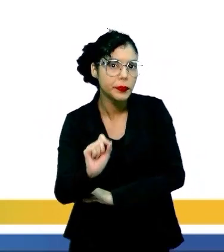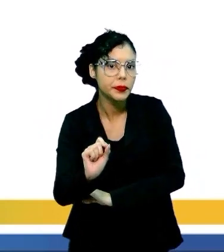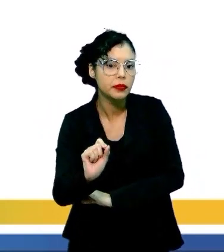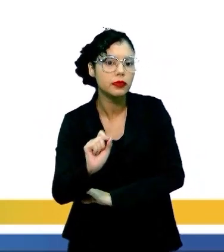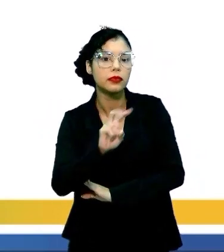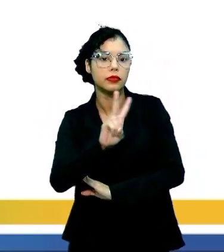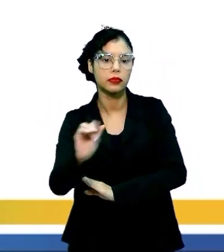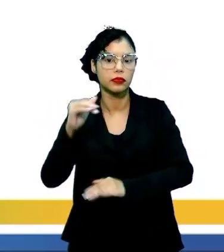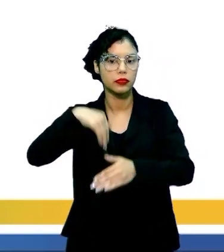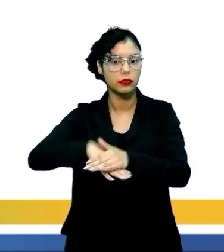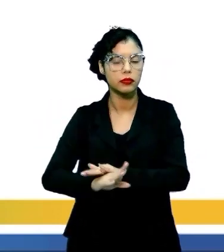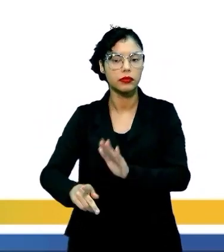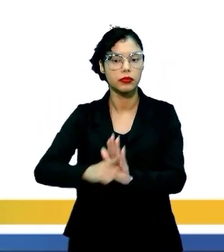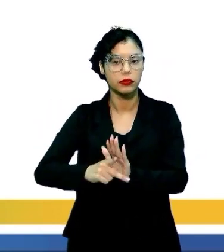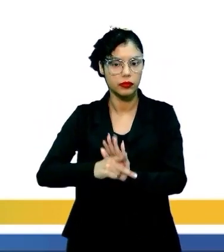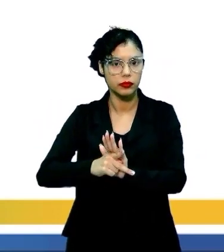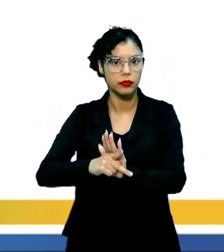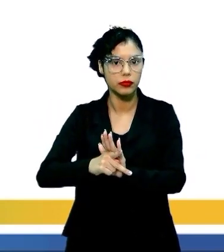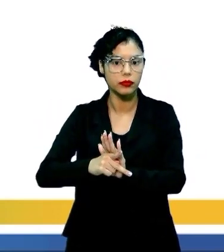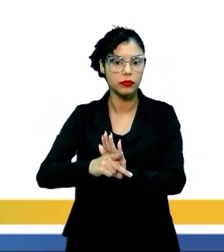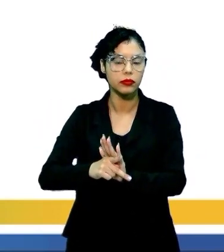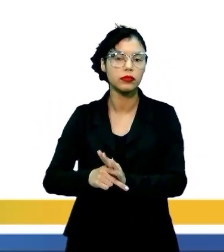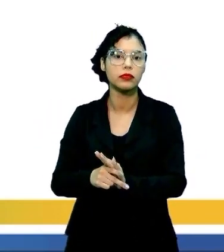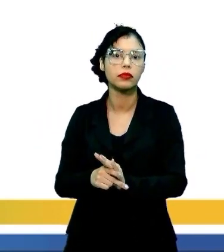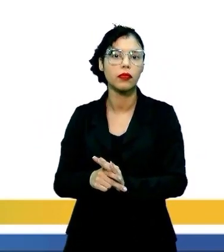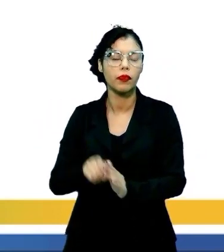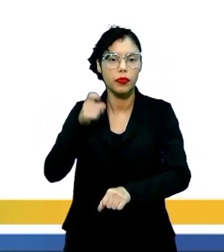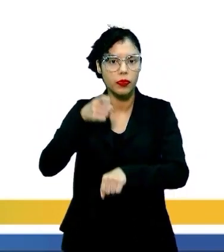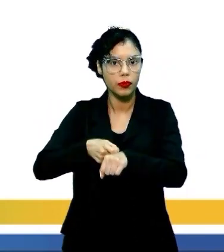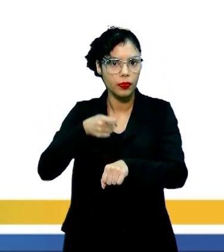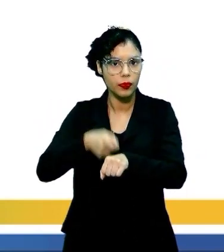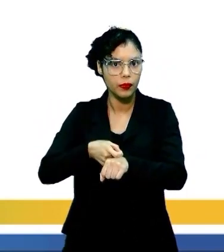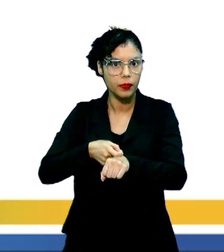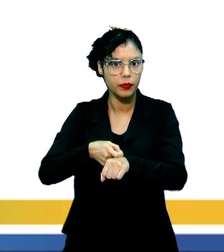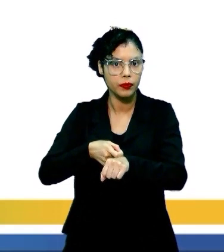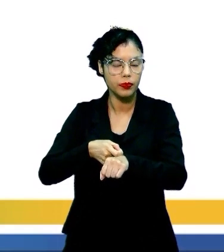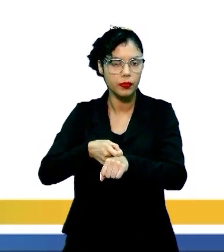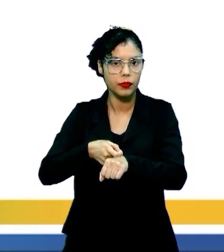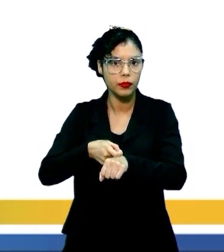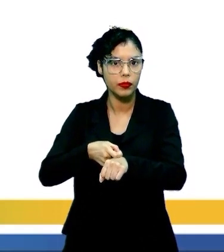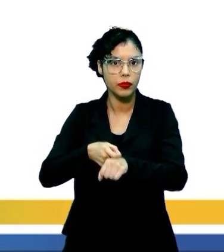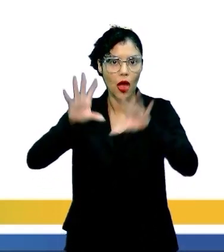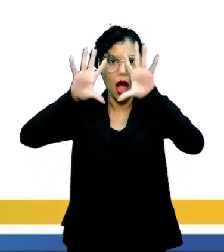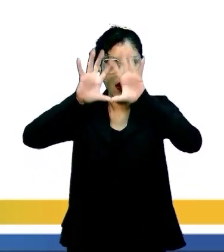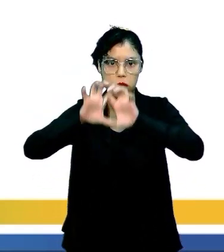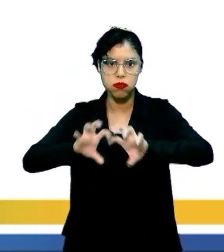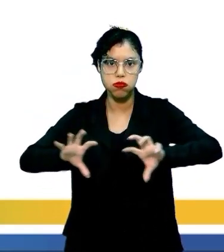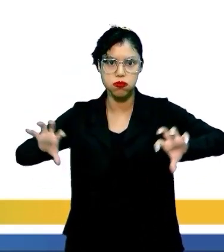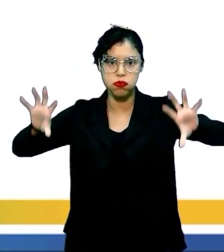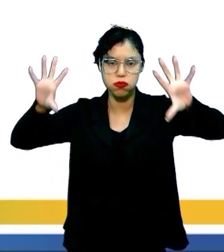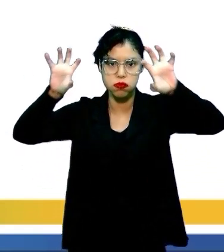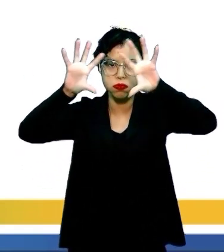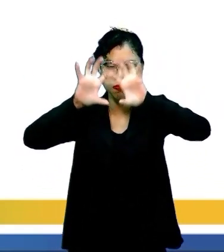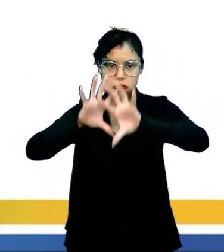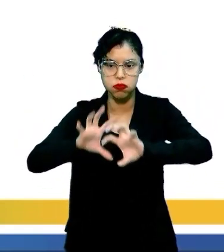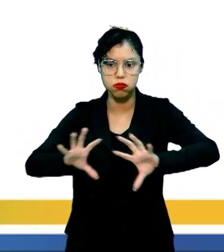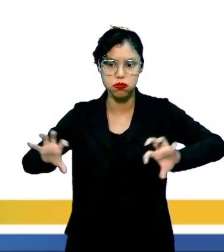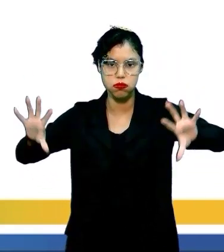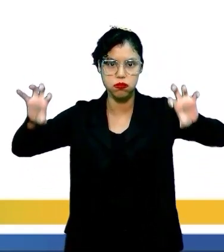reservatório vai reservar o elemento químico de forma sólida, de forma gasosa, que é o que mais